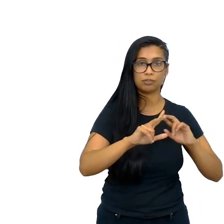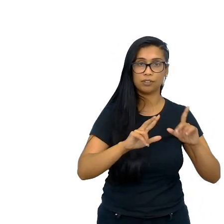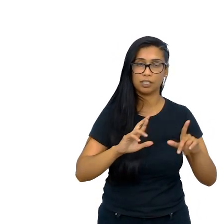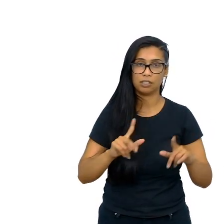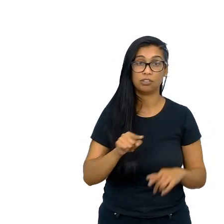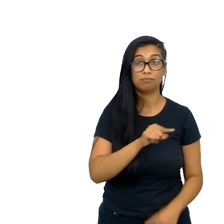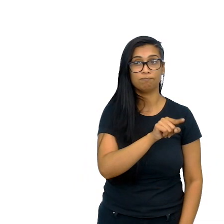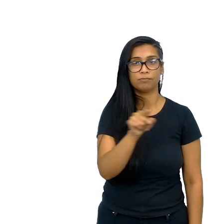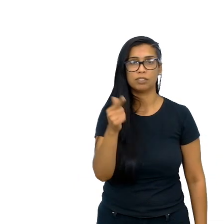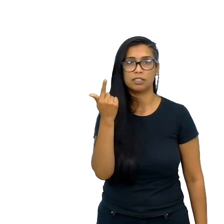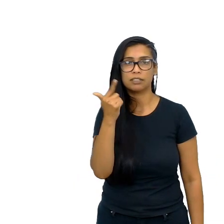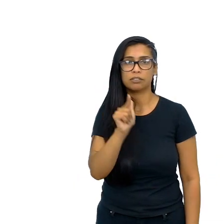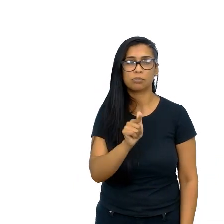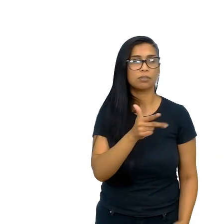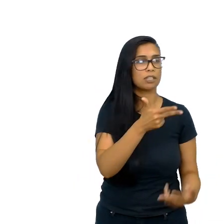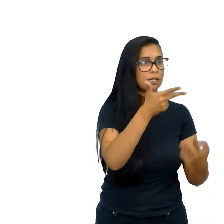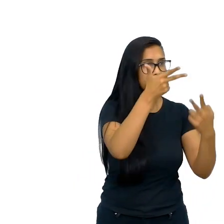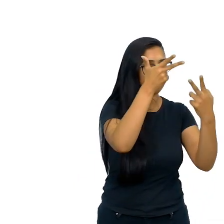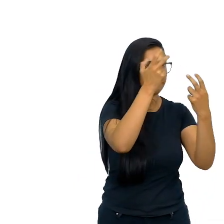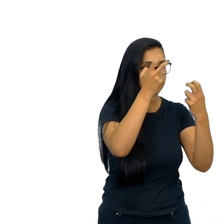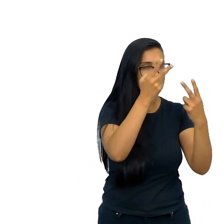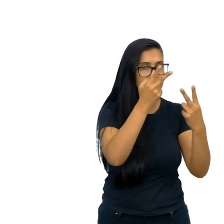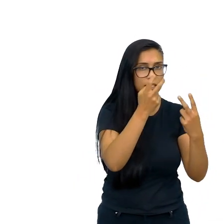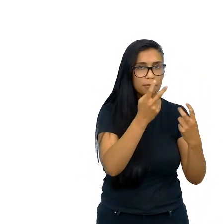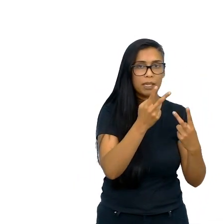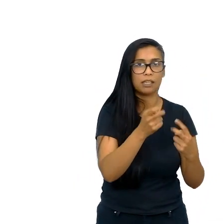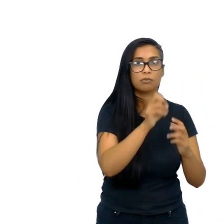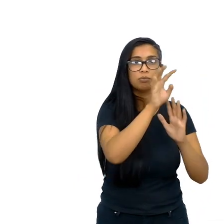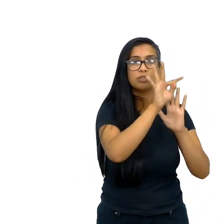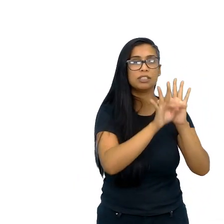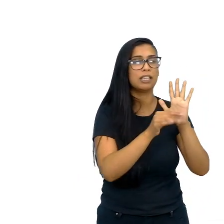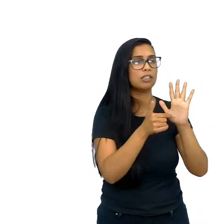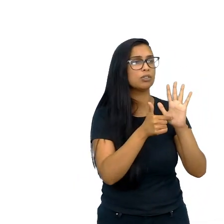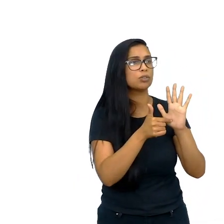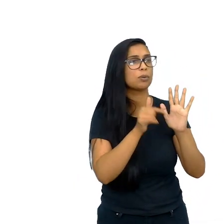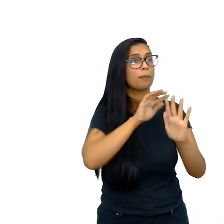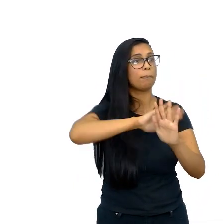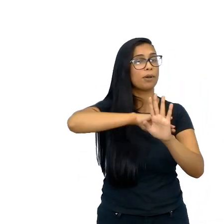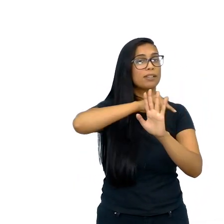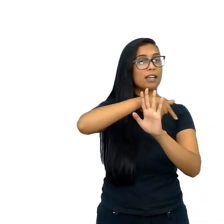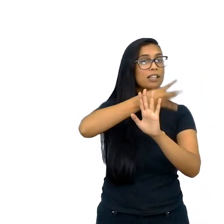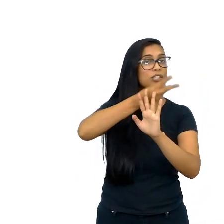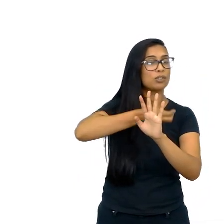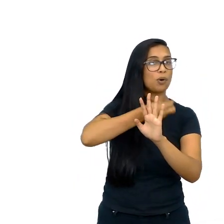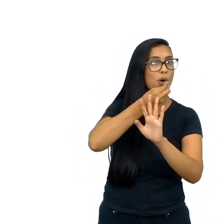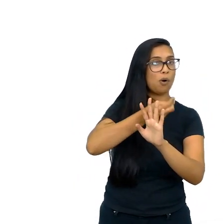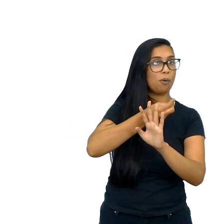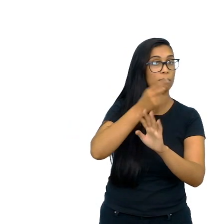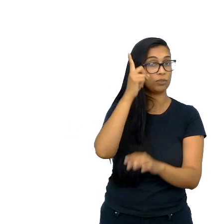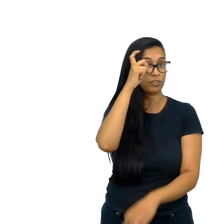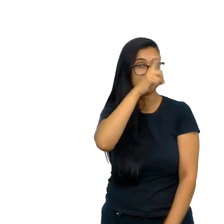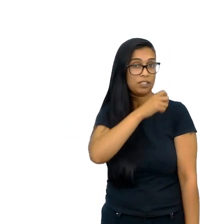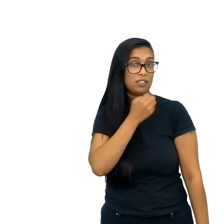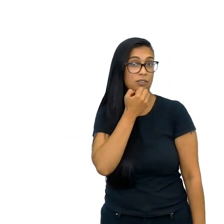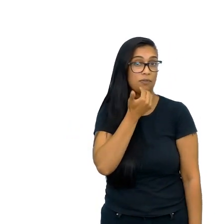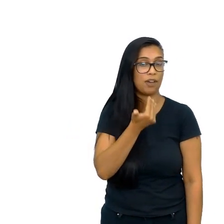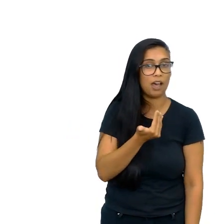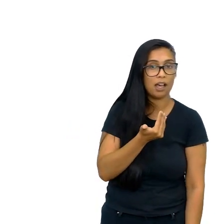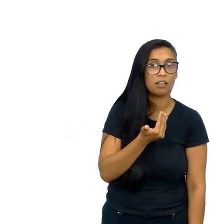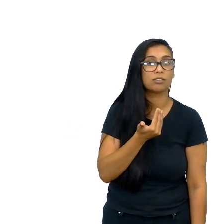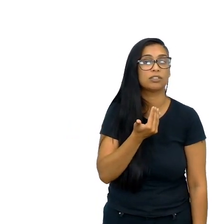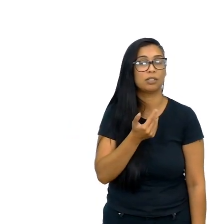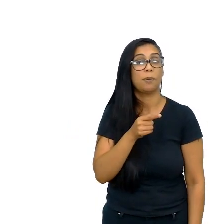classificar, alguns estudantes, claro, sem falar para eles, né, mas nesse momento nós temos que imaginar a relevância de